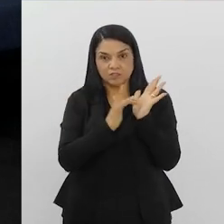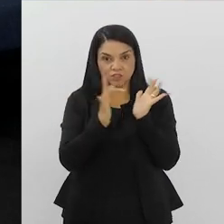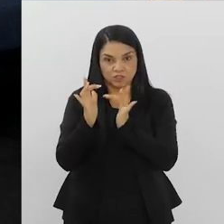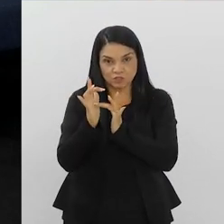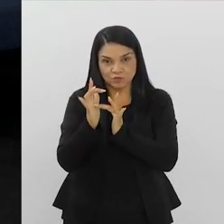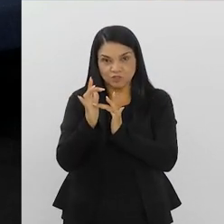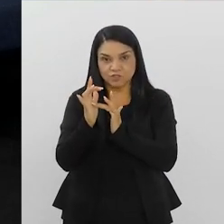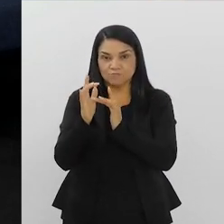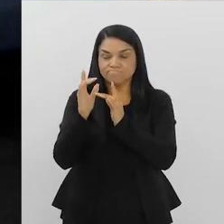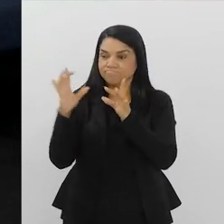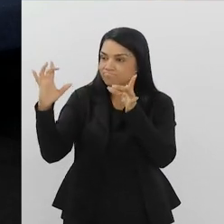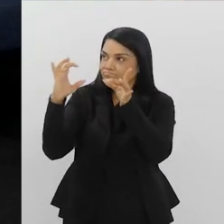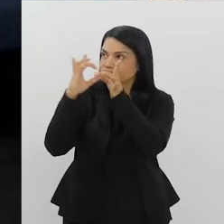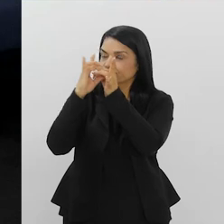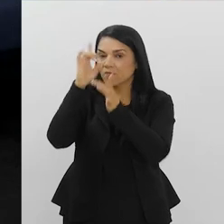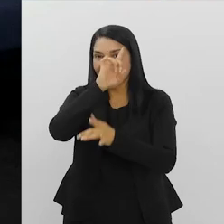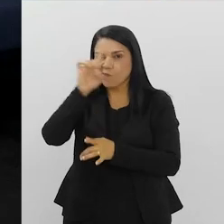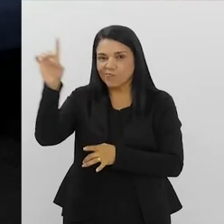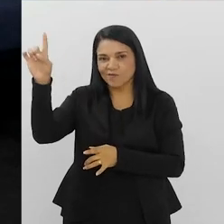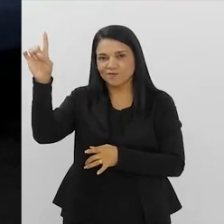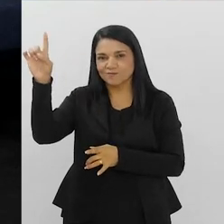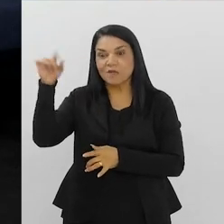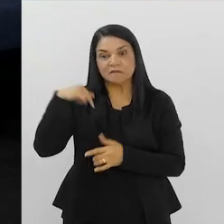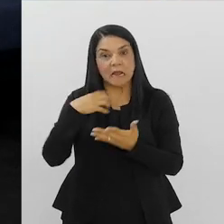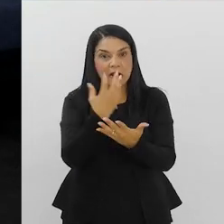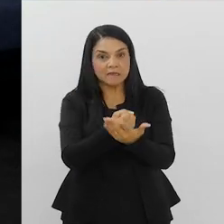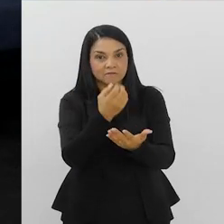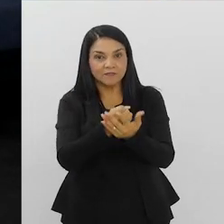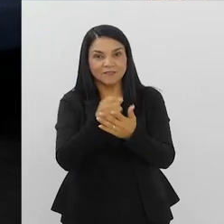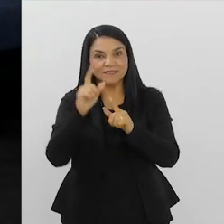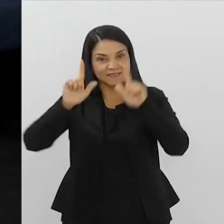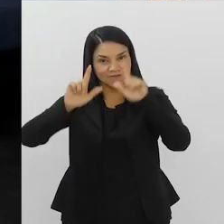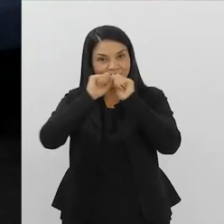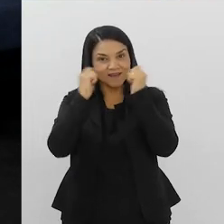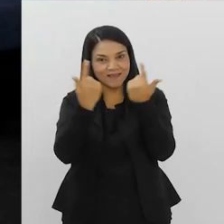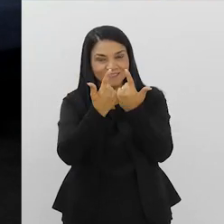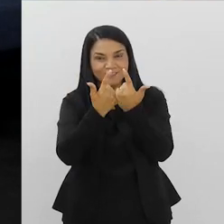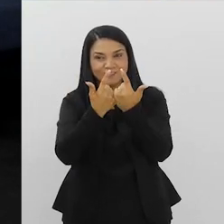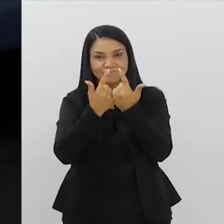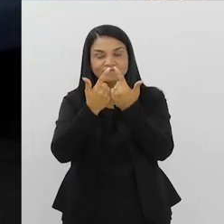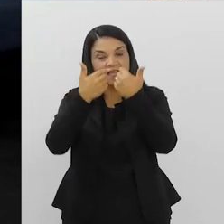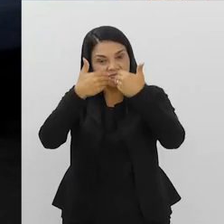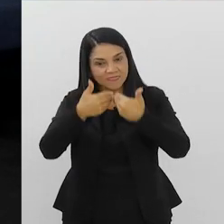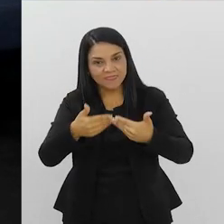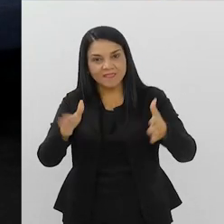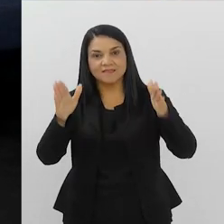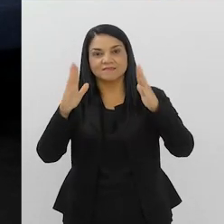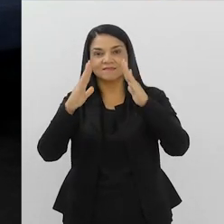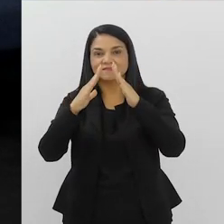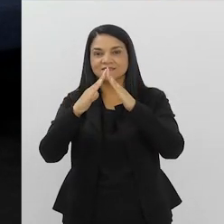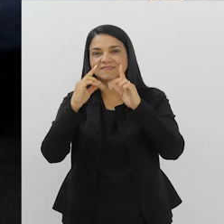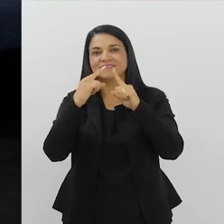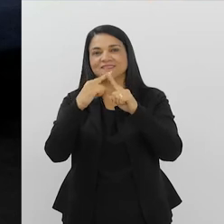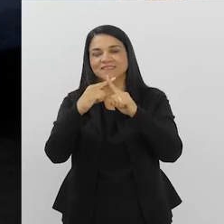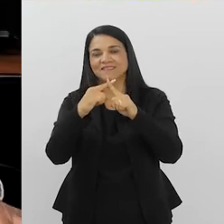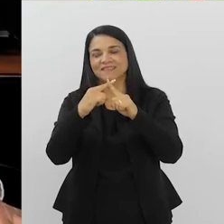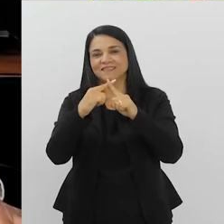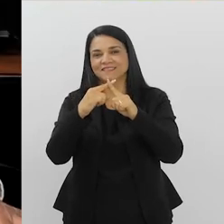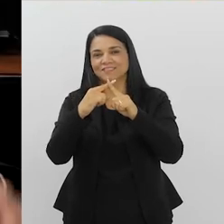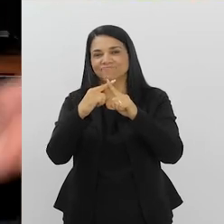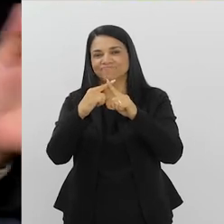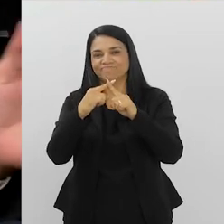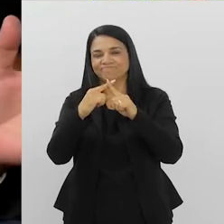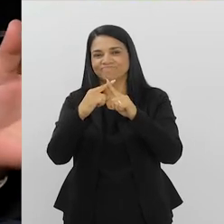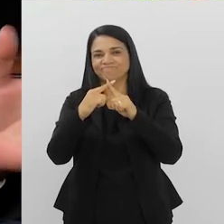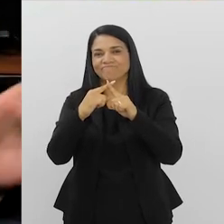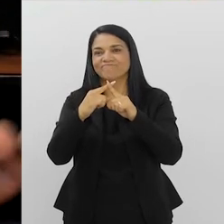alerge é mesmo foi inauguração da da inauguração daqu daquele tempo tempo Nossa que bacana muito bom